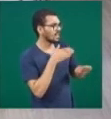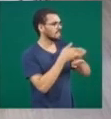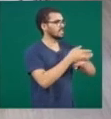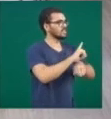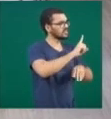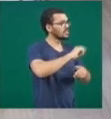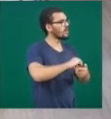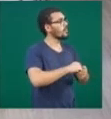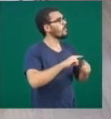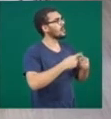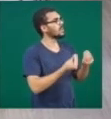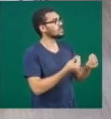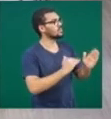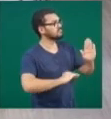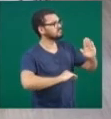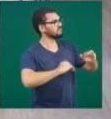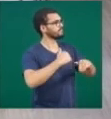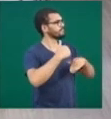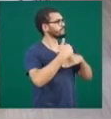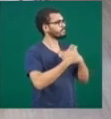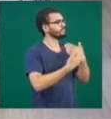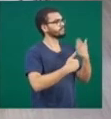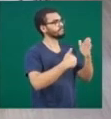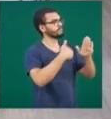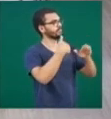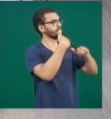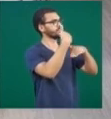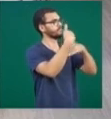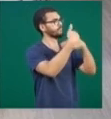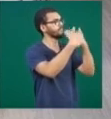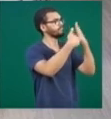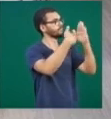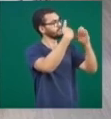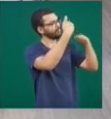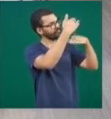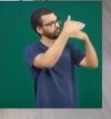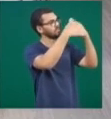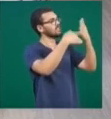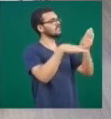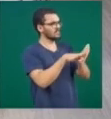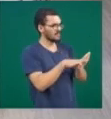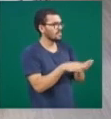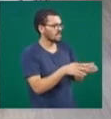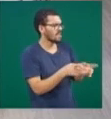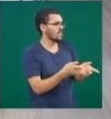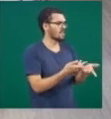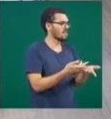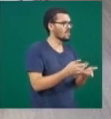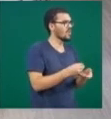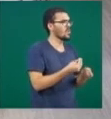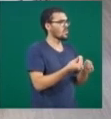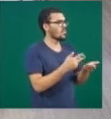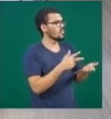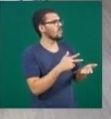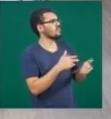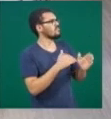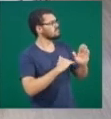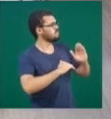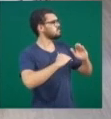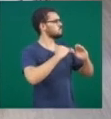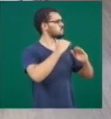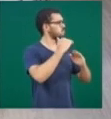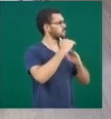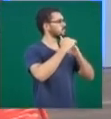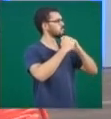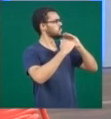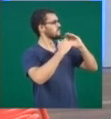nesses postos de trabalho ocupados por homens, né, predominantemente, mas a escadinha lá dentro, tipo, permanecer, crescer,